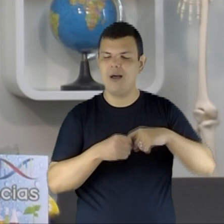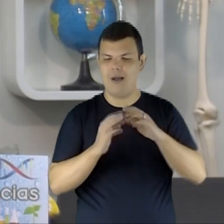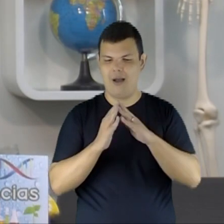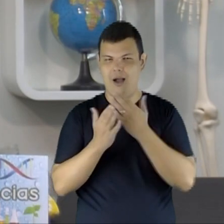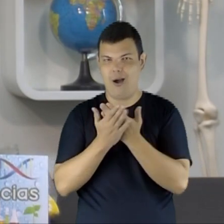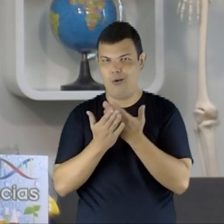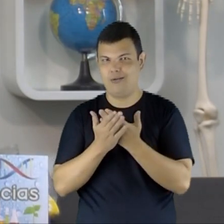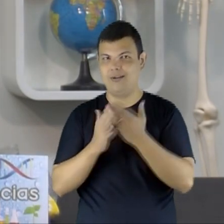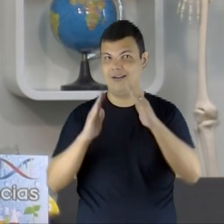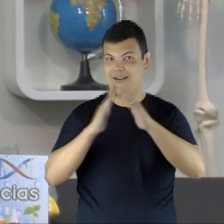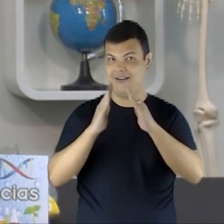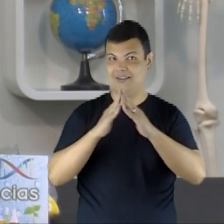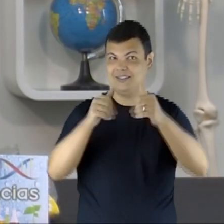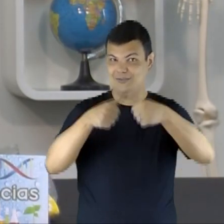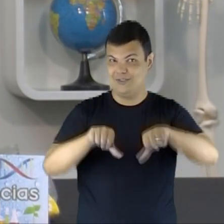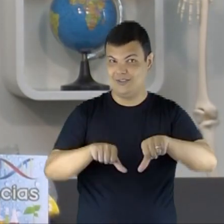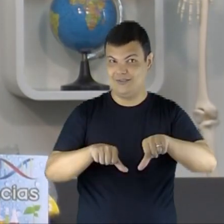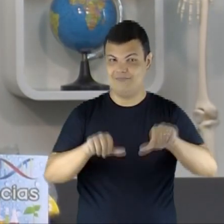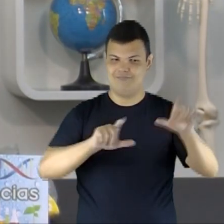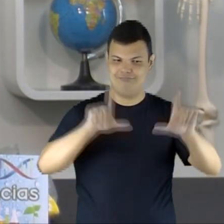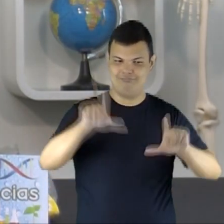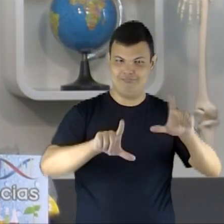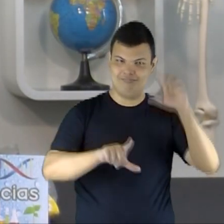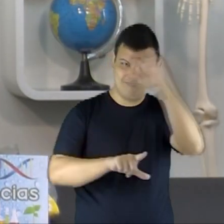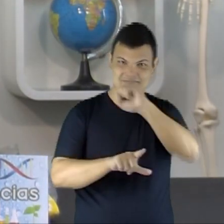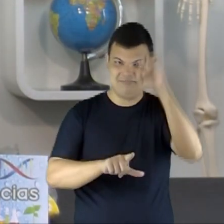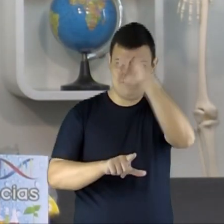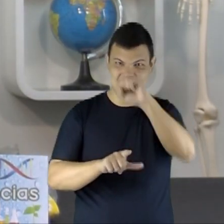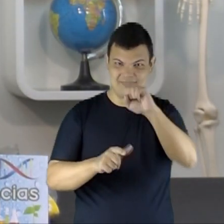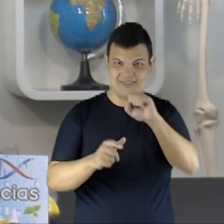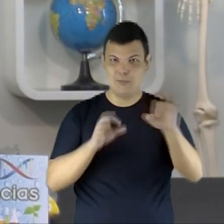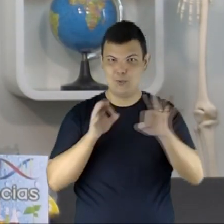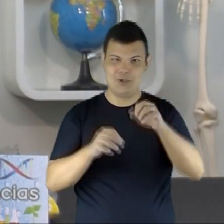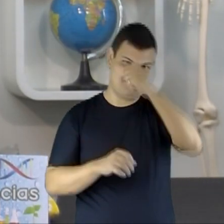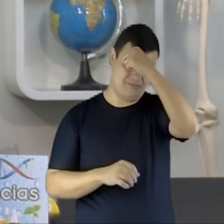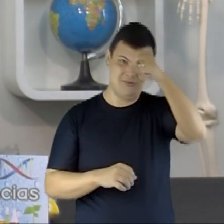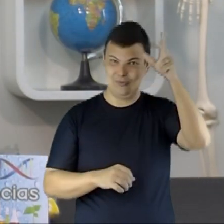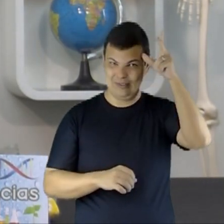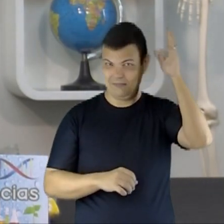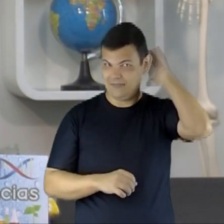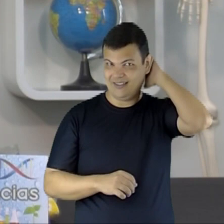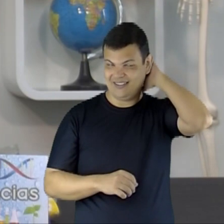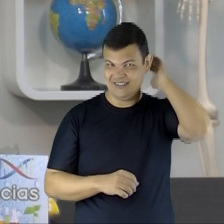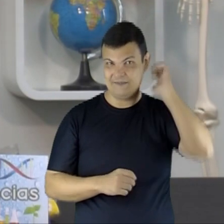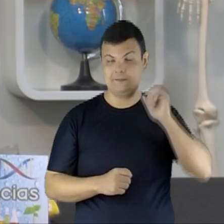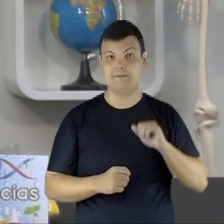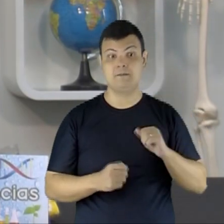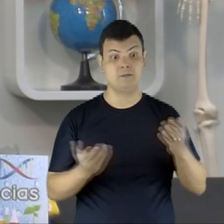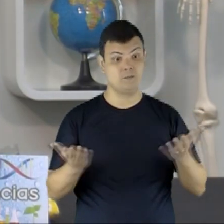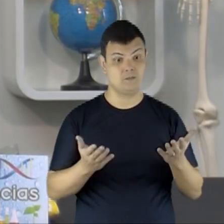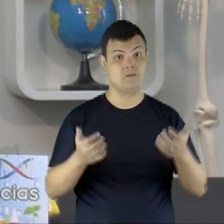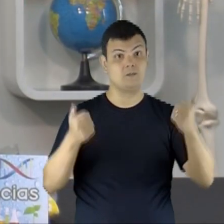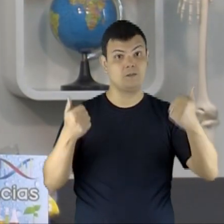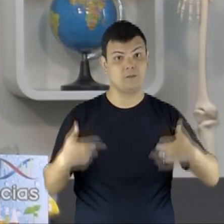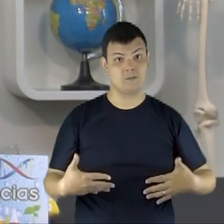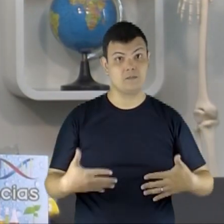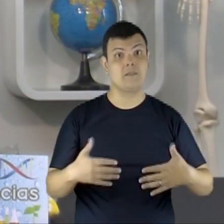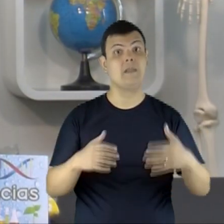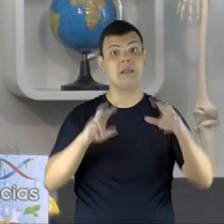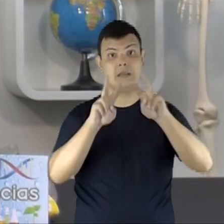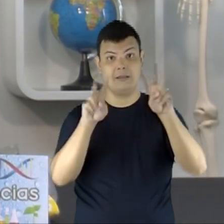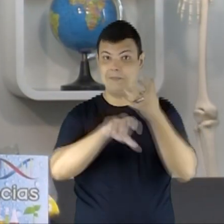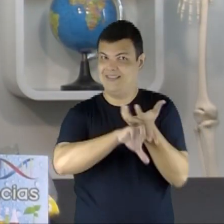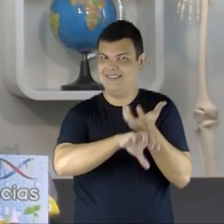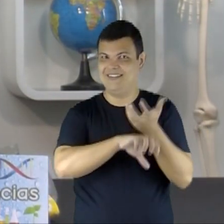aulas em casa, com as nossas teleaulas, não é? Do programa Educa Belém. E hoje a gente está retomando as aulas de